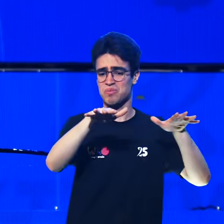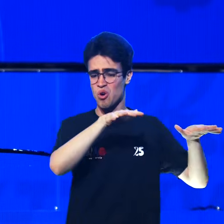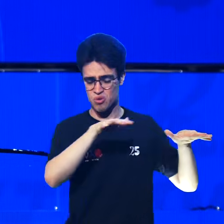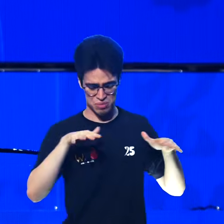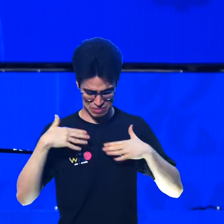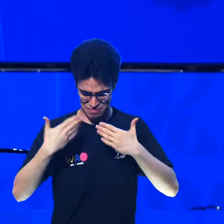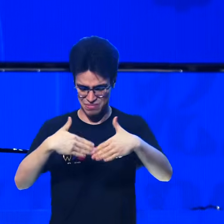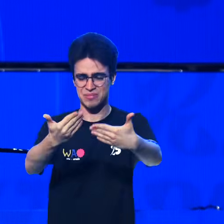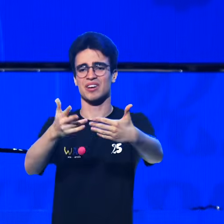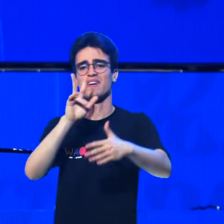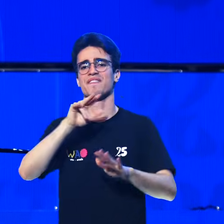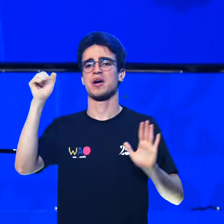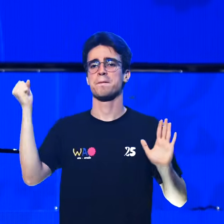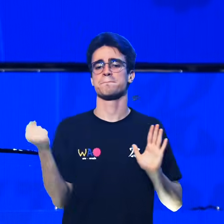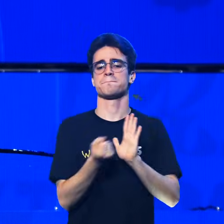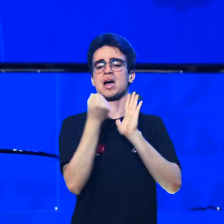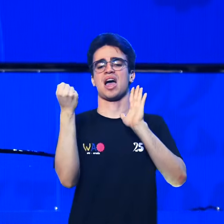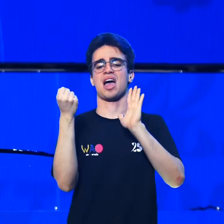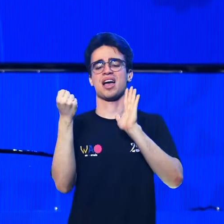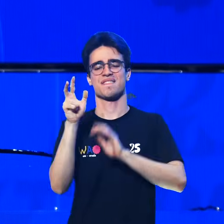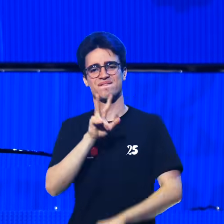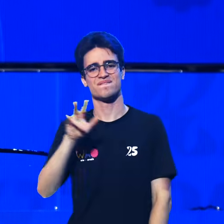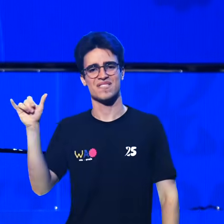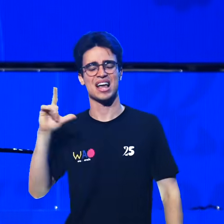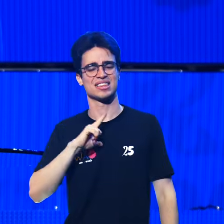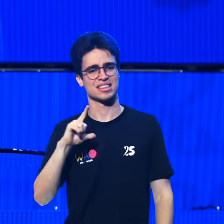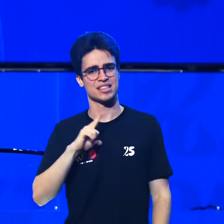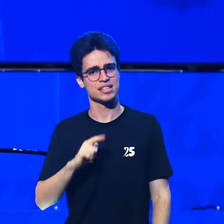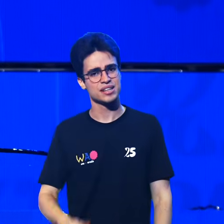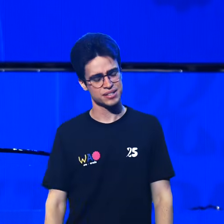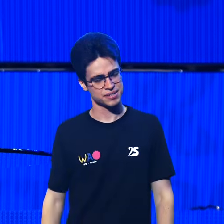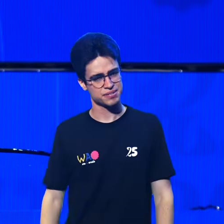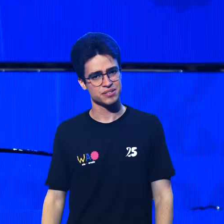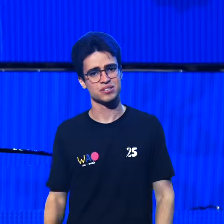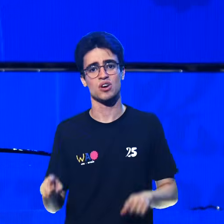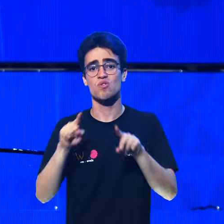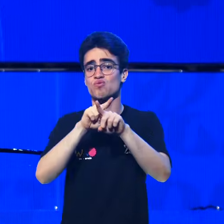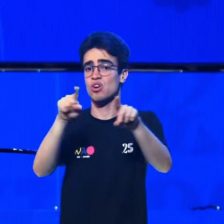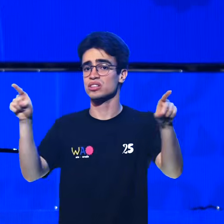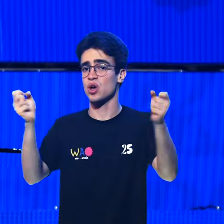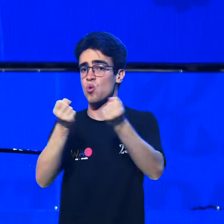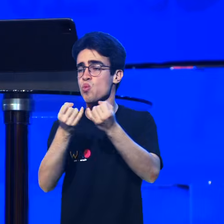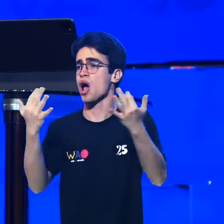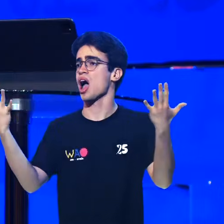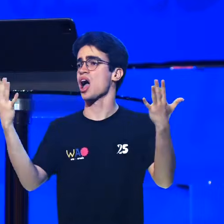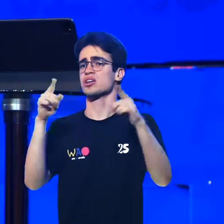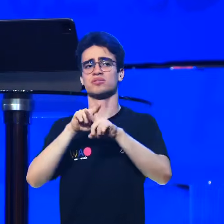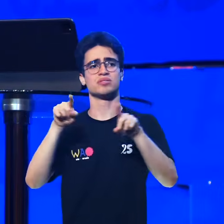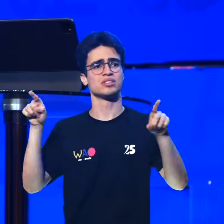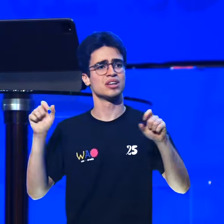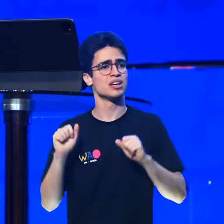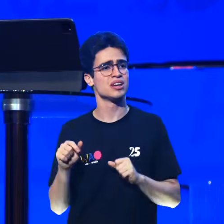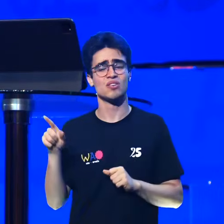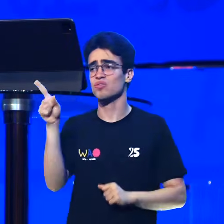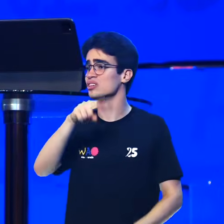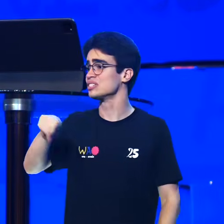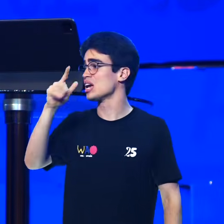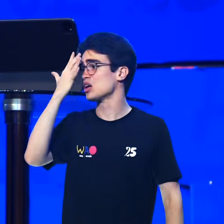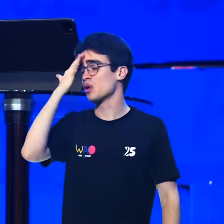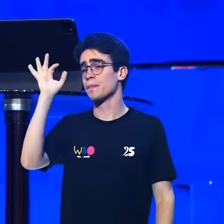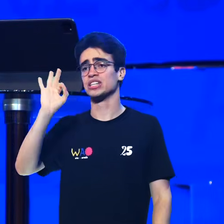para escrever um legado, para escrever uma história. Muitos de vocês que estão aqui não têm